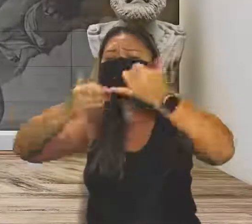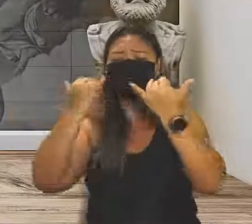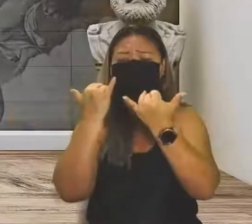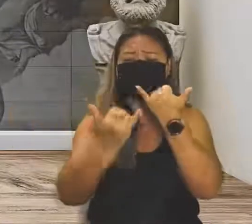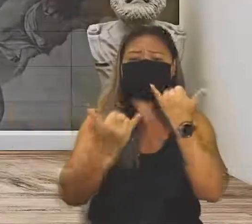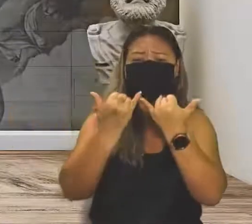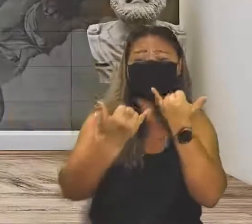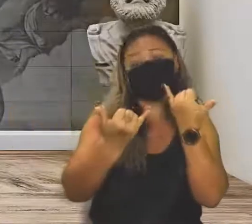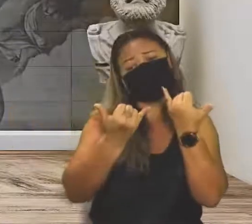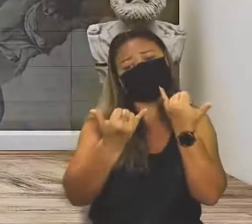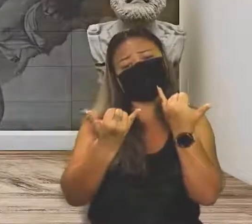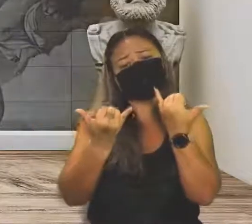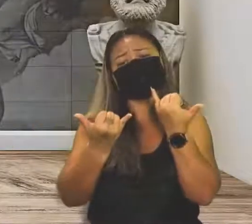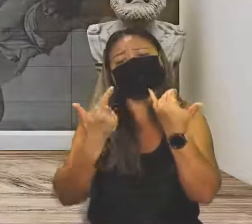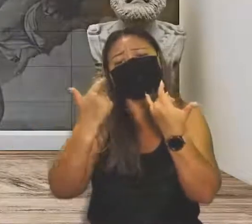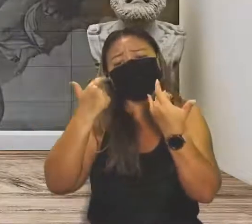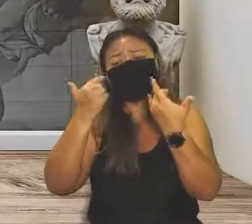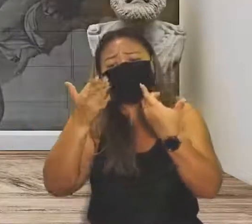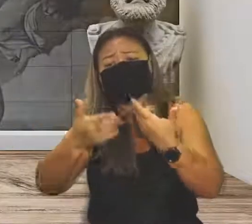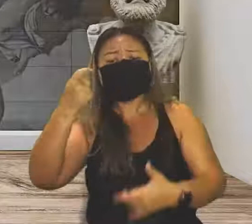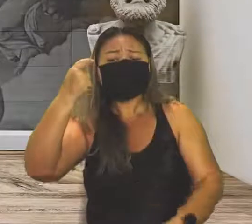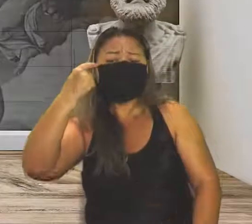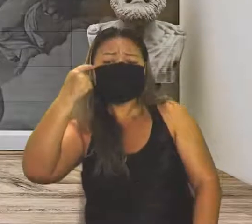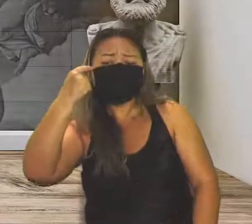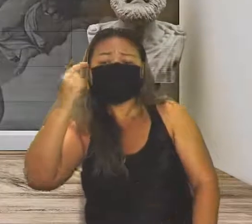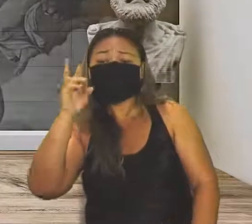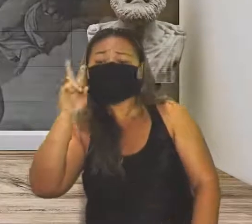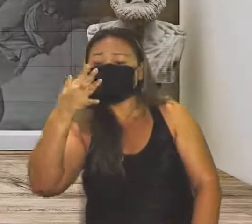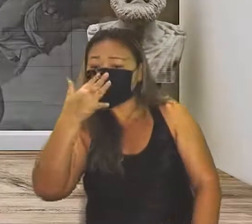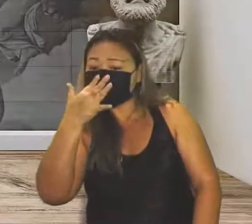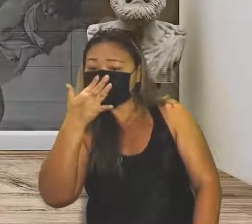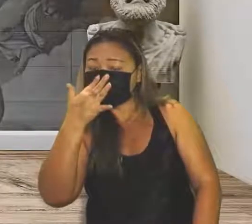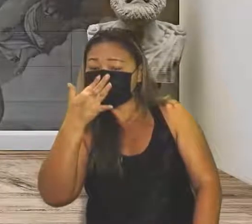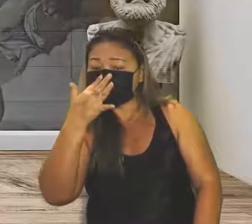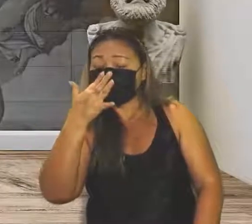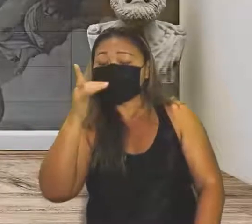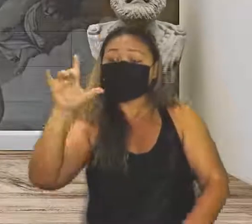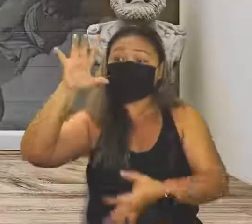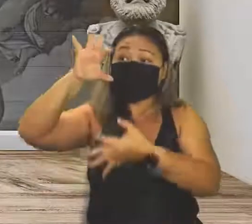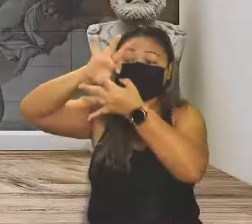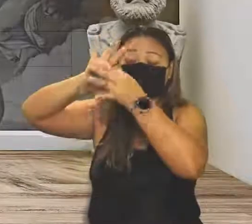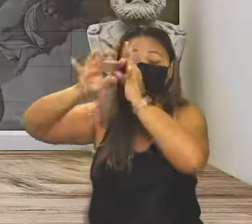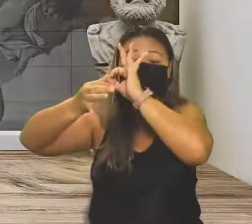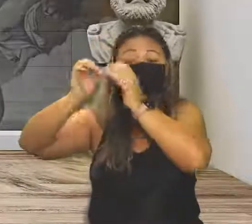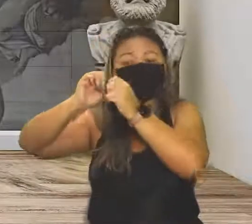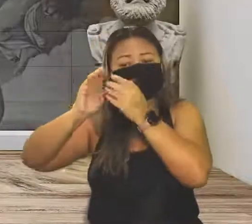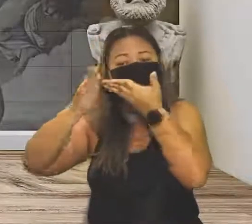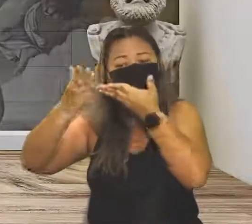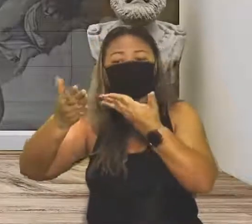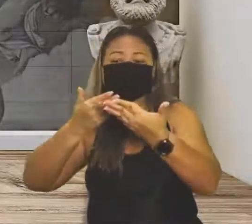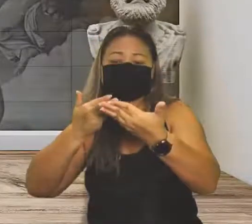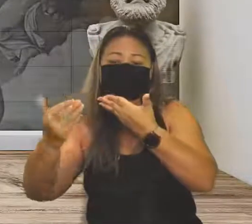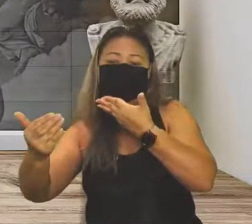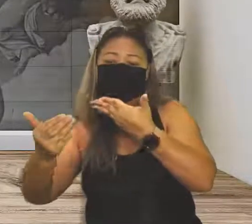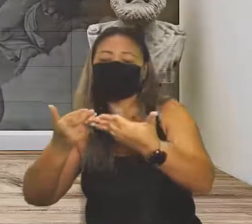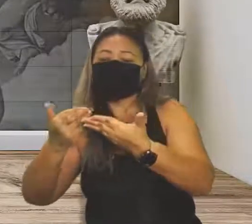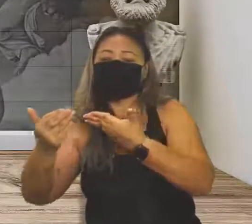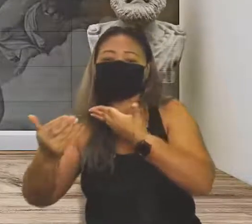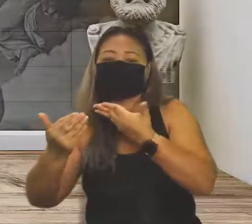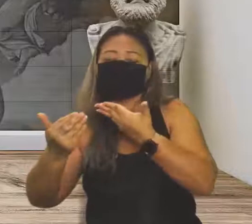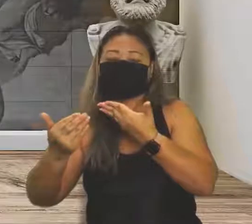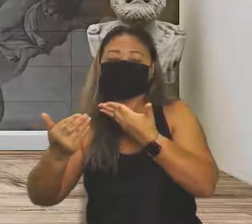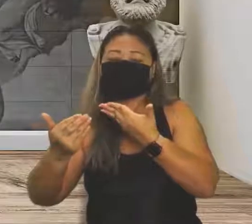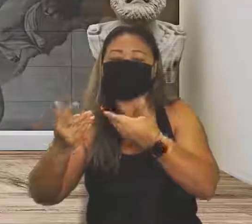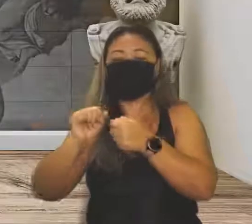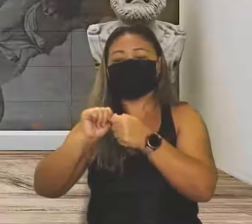com o científico, mais reflexivo. E ele tem uma lógica a seguir, ou seja, um diálogo. Não adianta eu dizer,